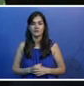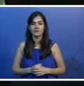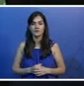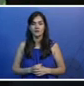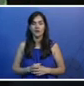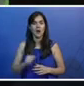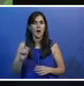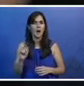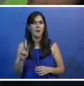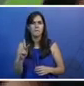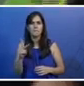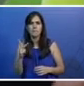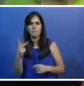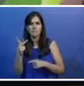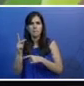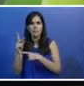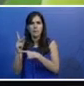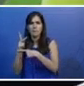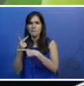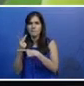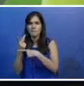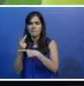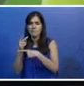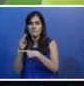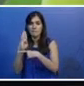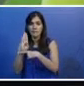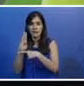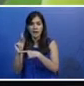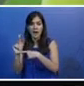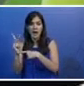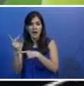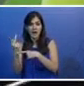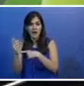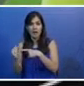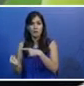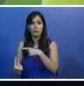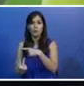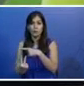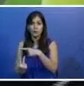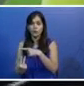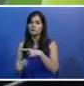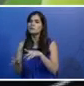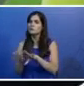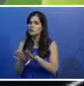vezes H dividido por 2, outra expressão algébrica, ok?